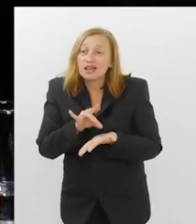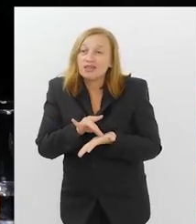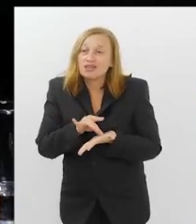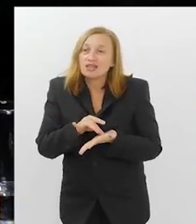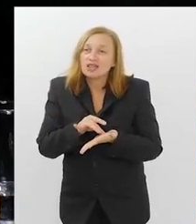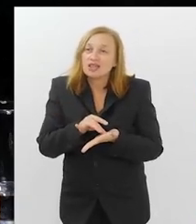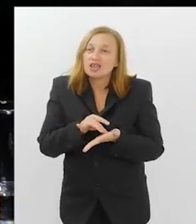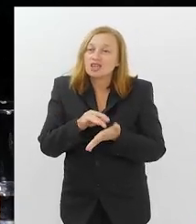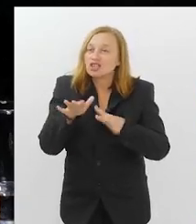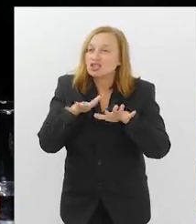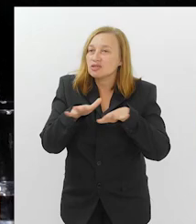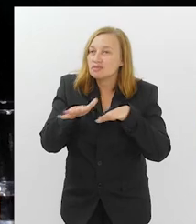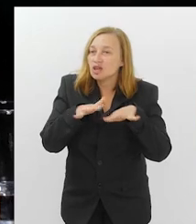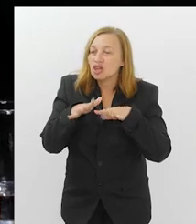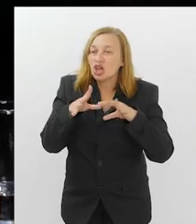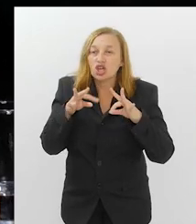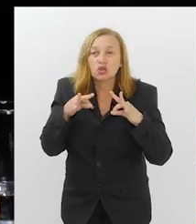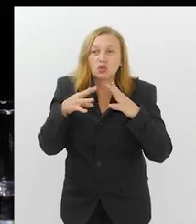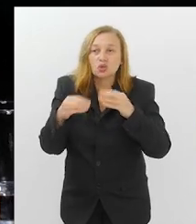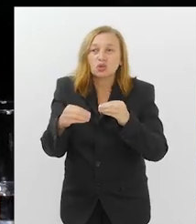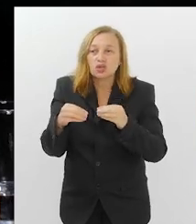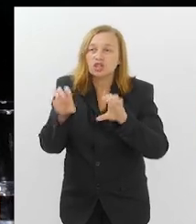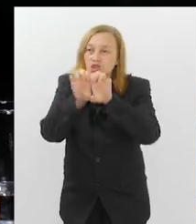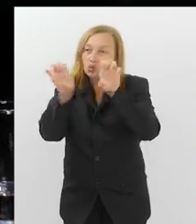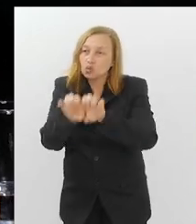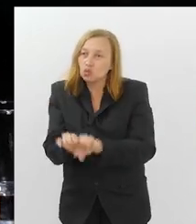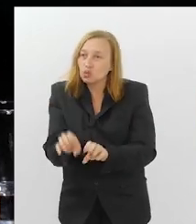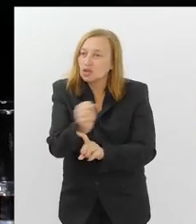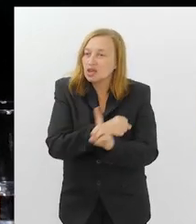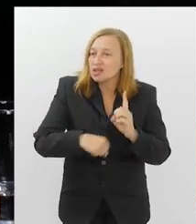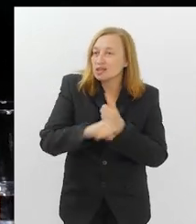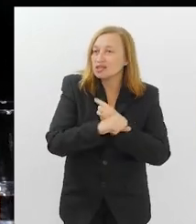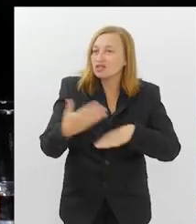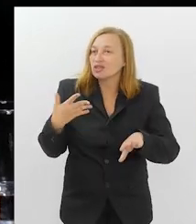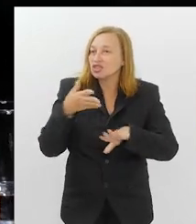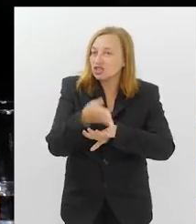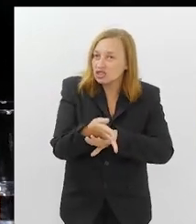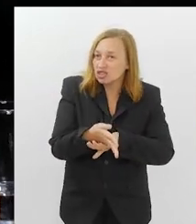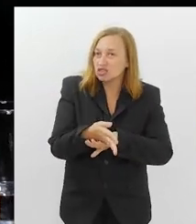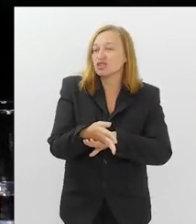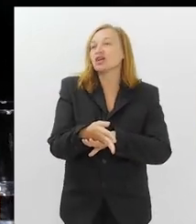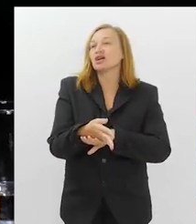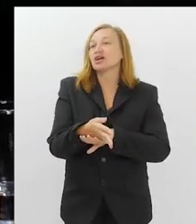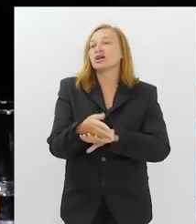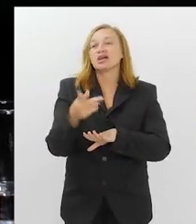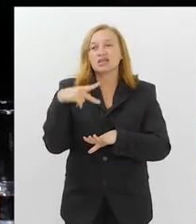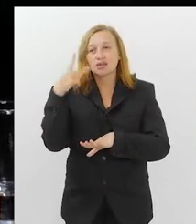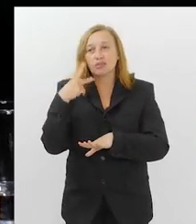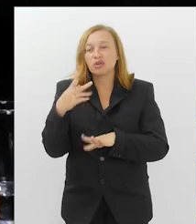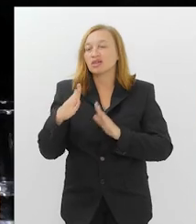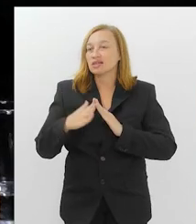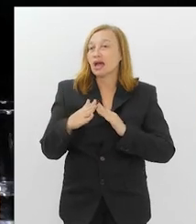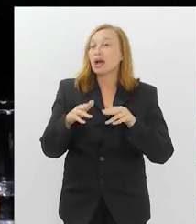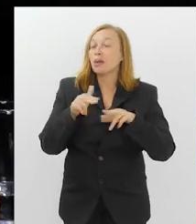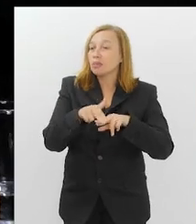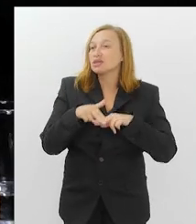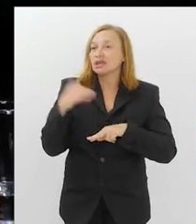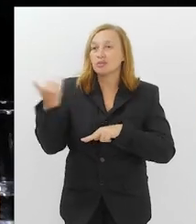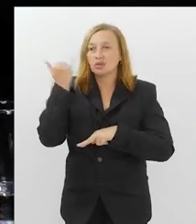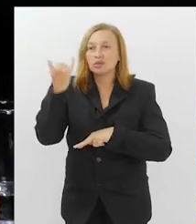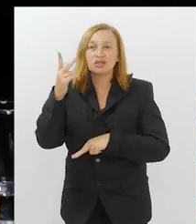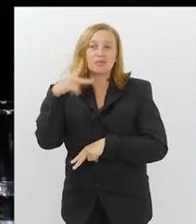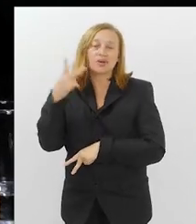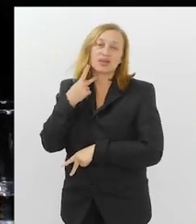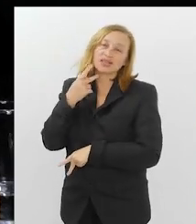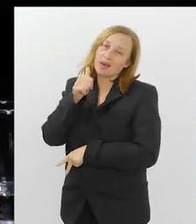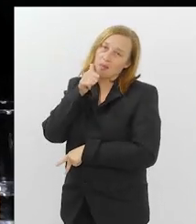gente realmente move toda a estrutura da sociedade quando a gente chega e institui essa política nas